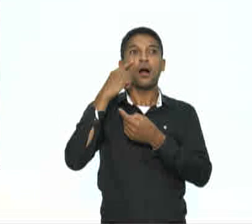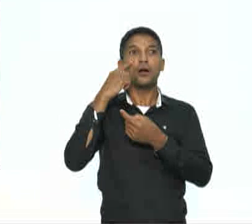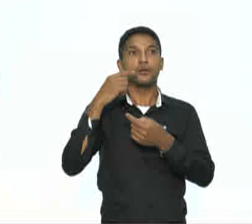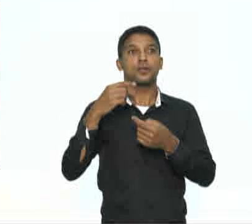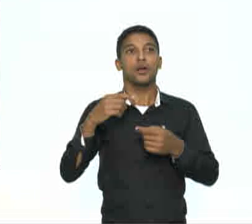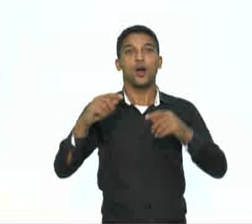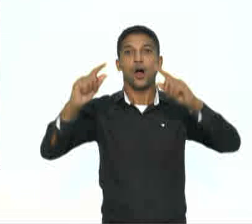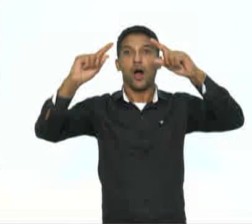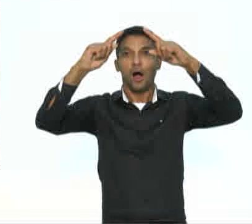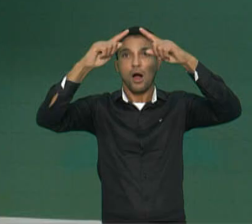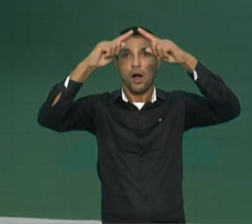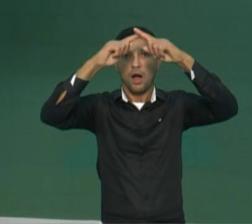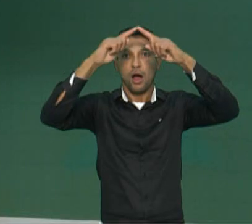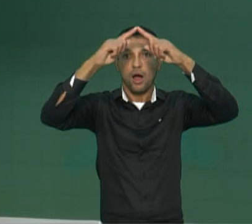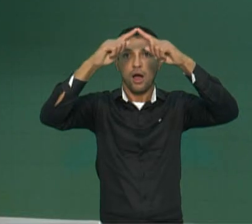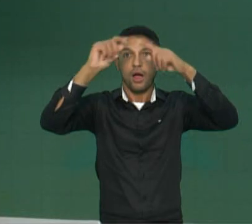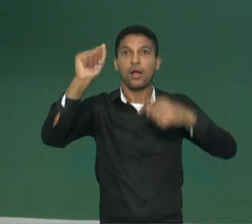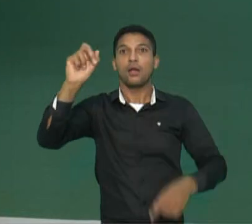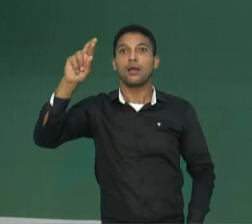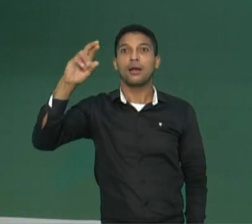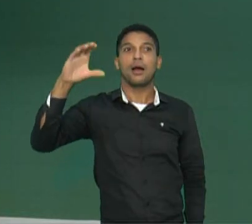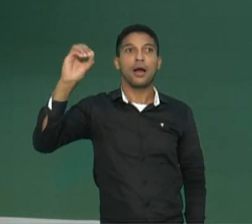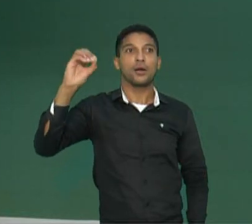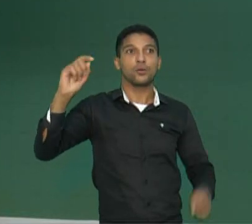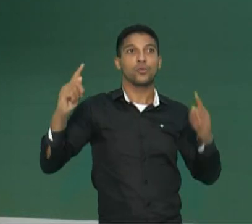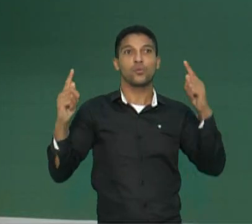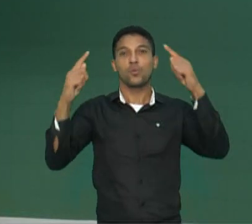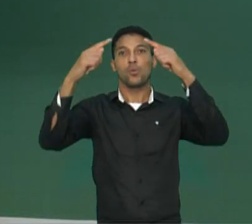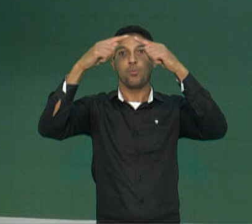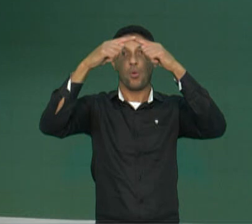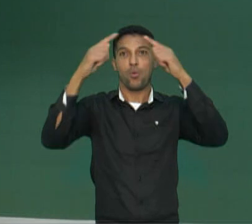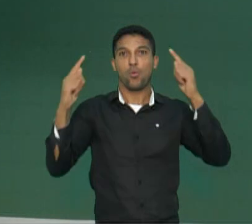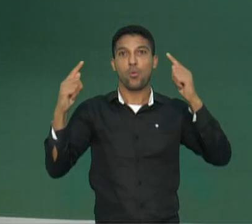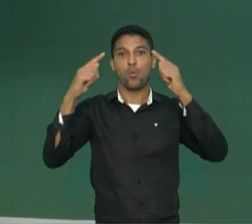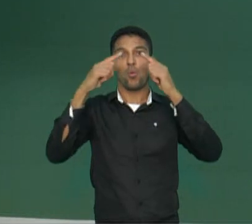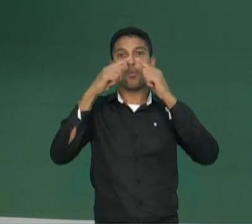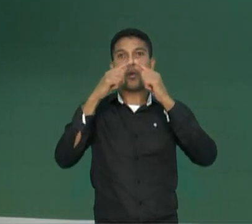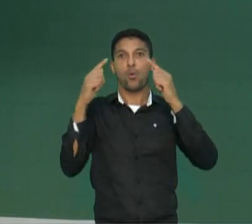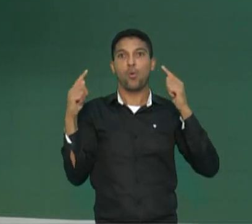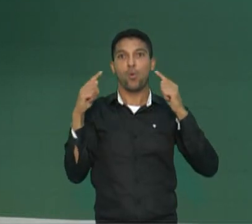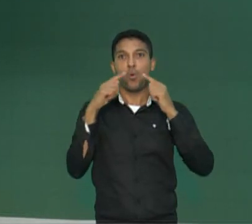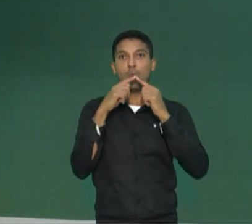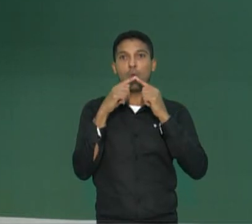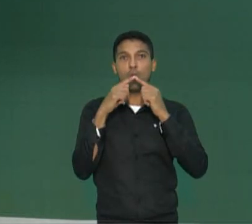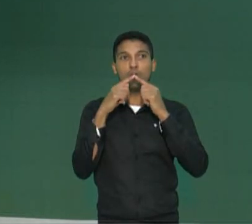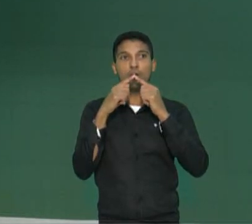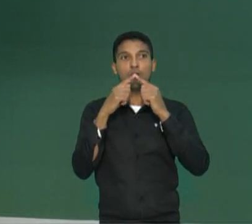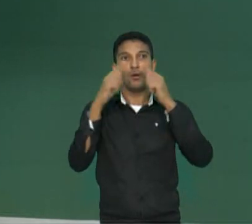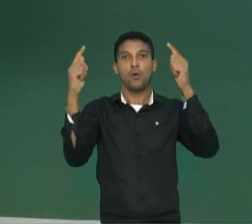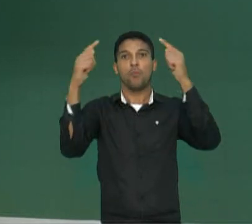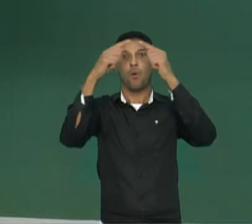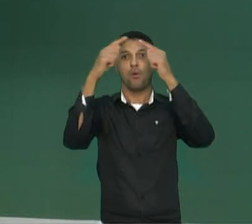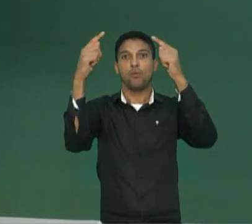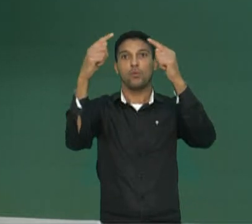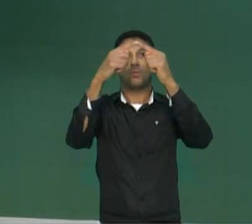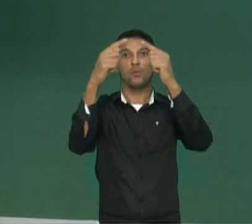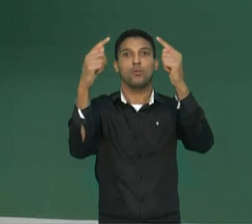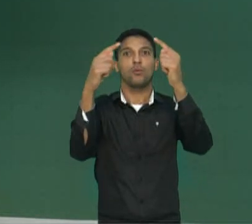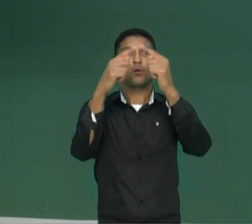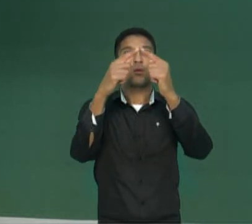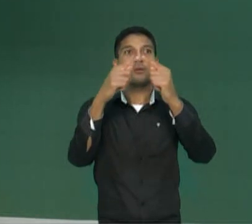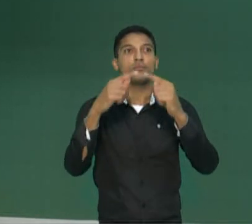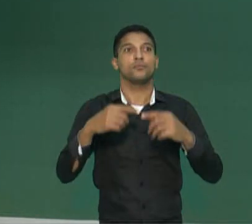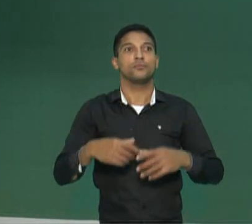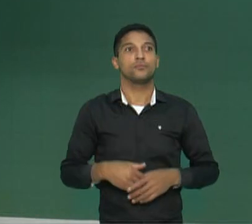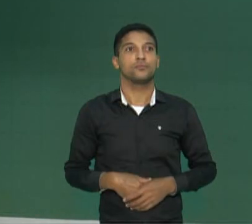E olha que percebe sempre os arcos ogivais aqui, o encontro deles, diversos arcos ogivais se encontrando, tá, pessoal?